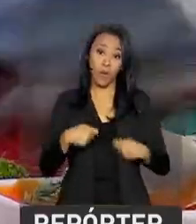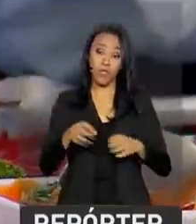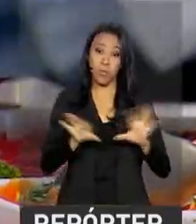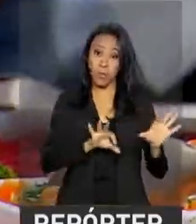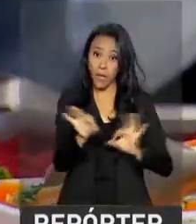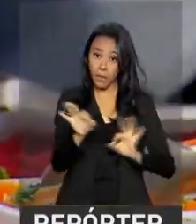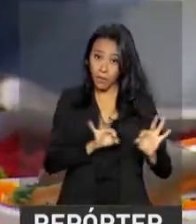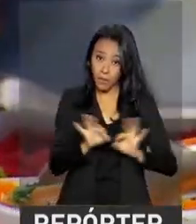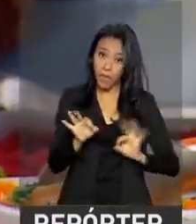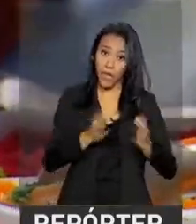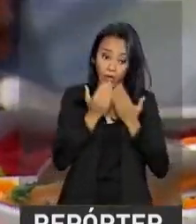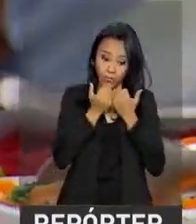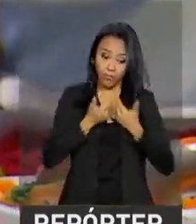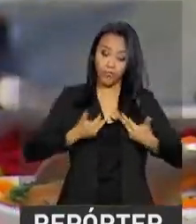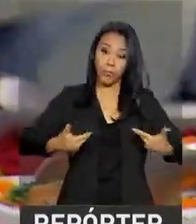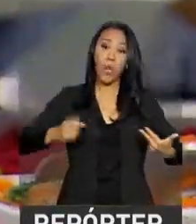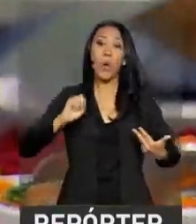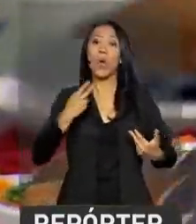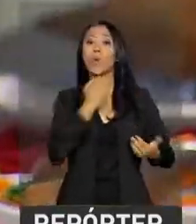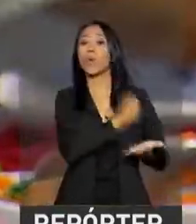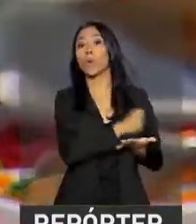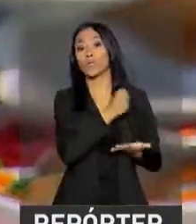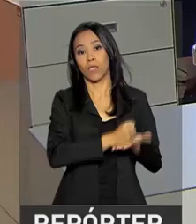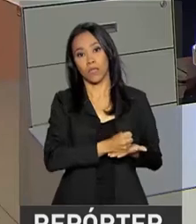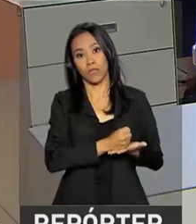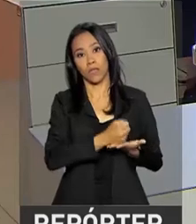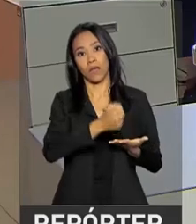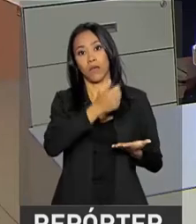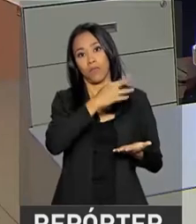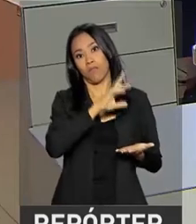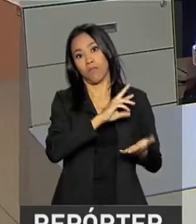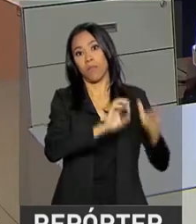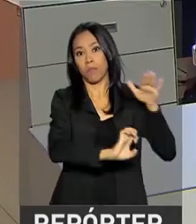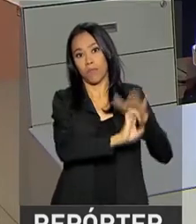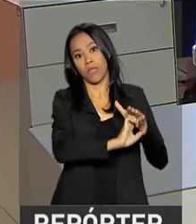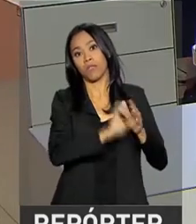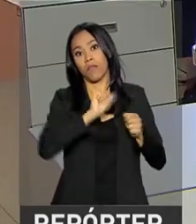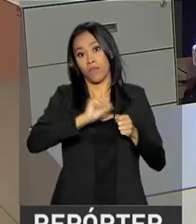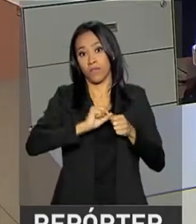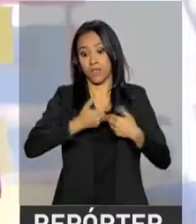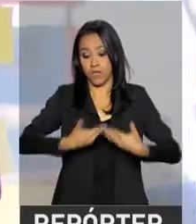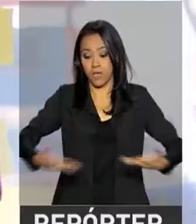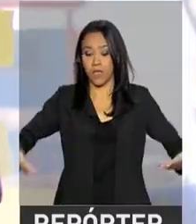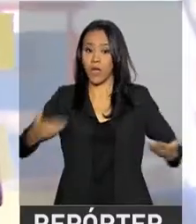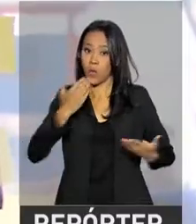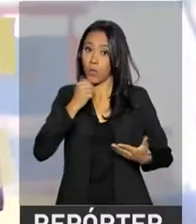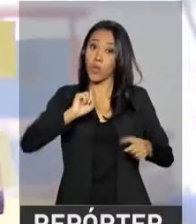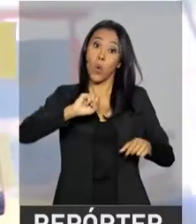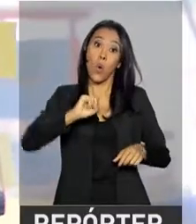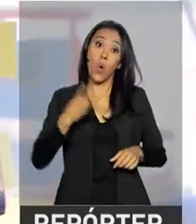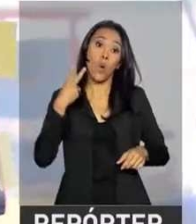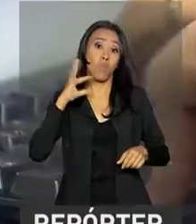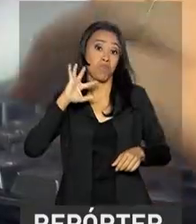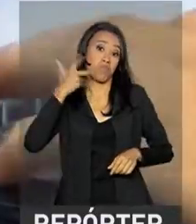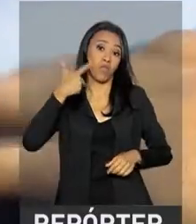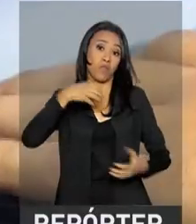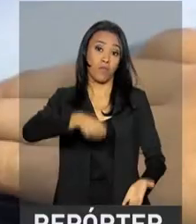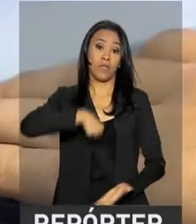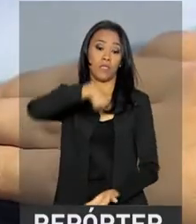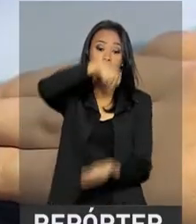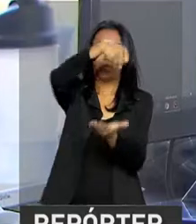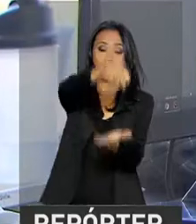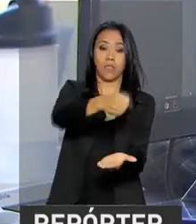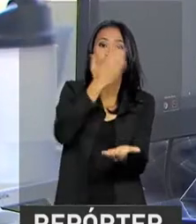contratar estabelecimentos especializados em fornecer comida outra opção e oferecer cestas de alimentos para os funcionários o